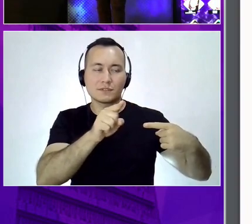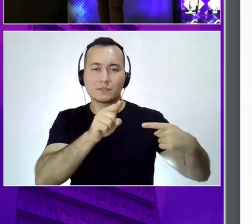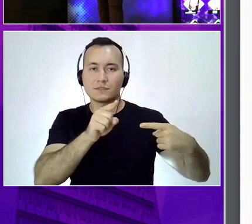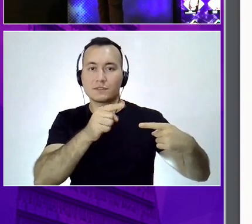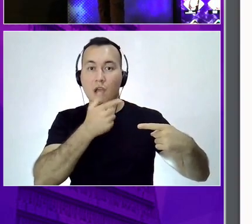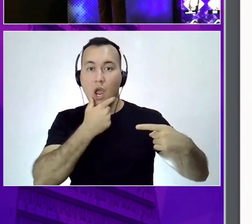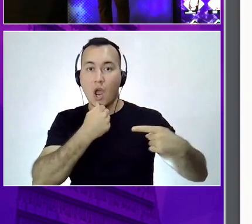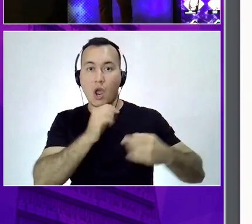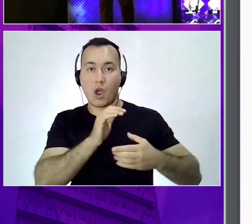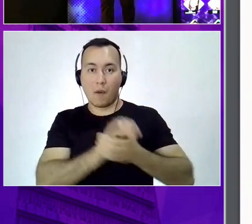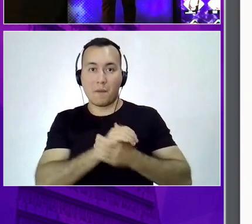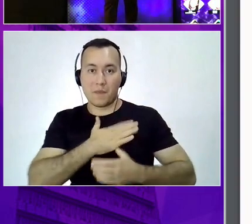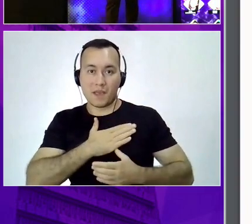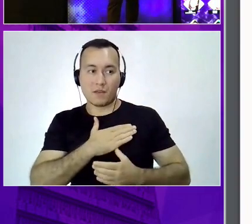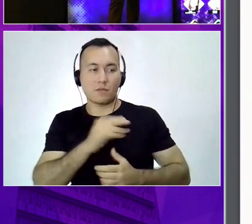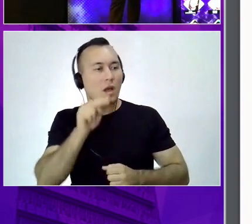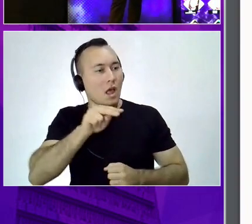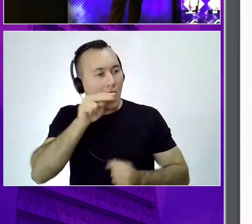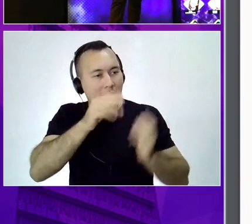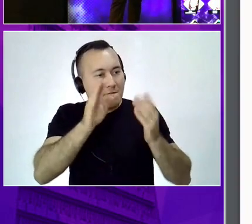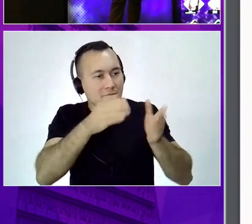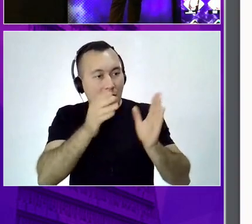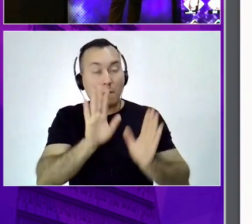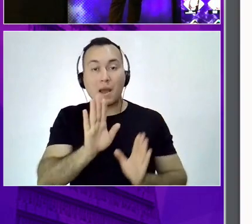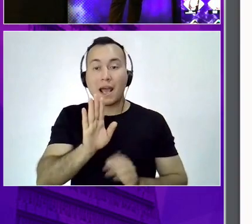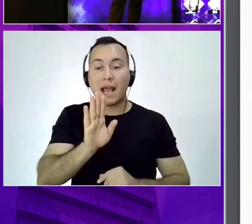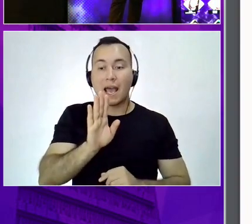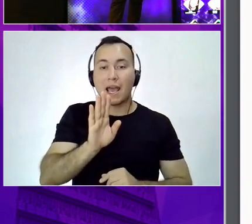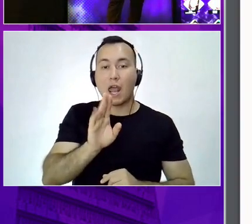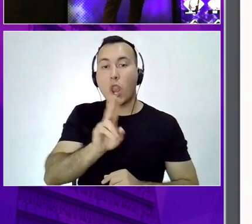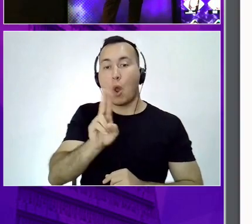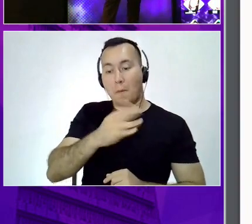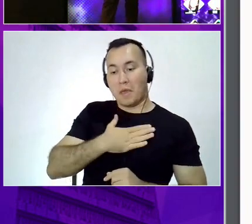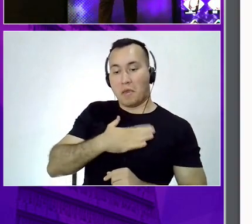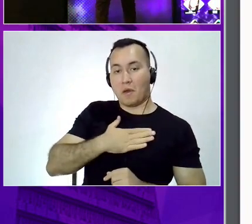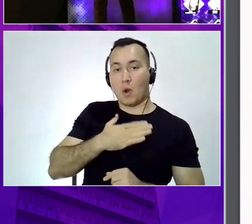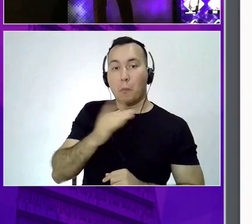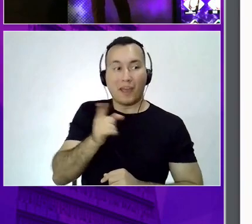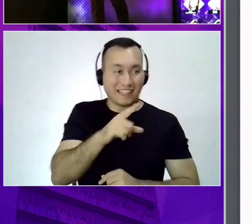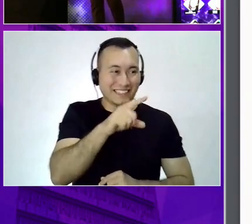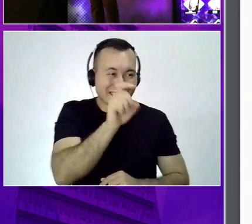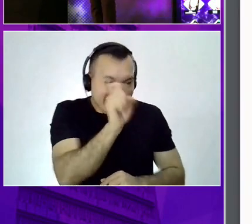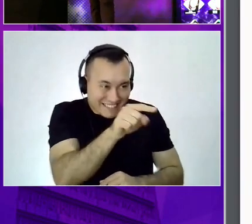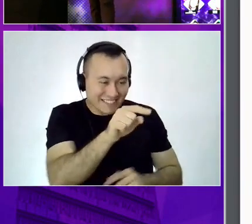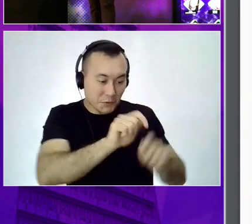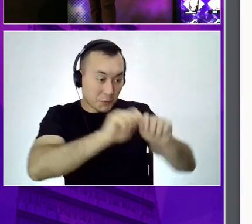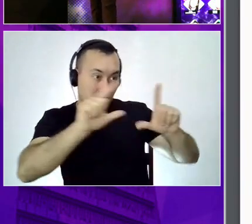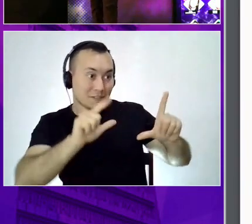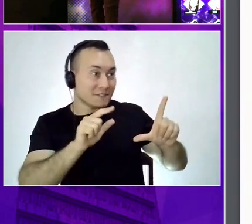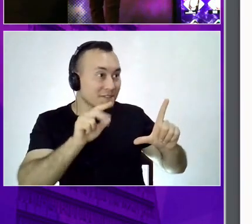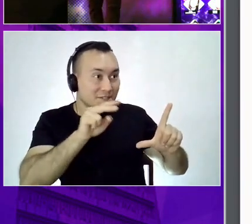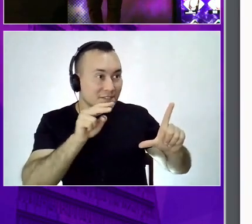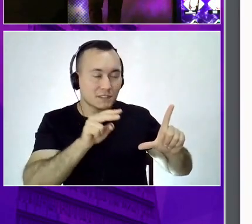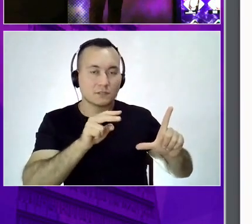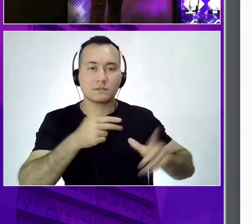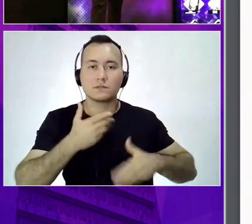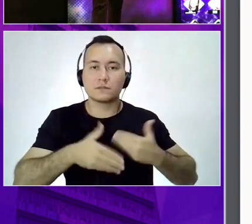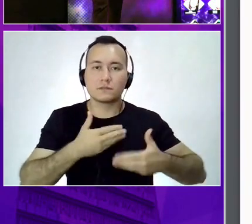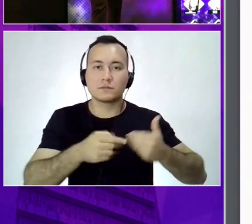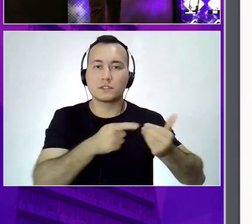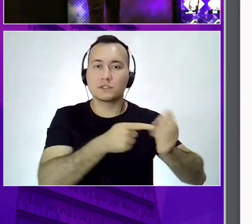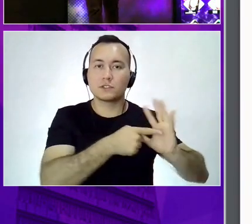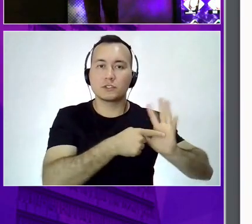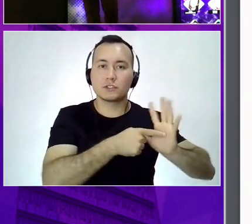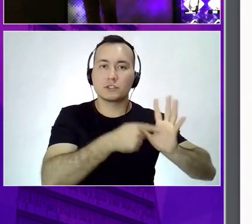seguinte: esse usuário desse perfil gosta de filmes de terror. Eu vou recomendar filmes de terror. Quem que ficou